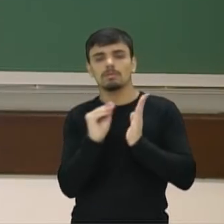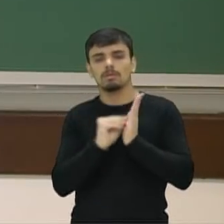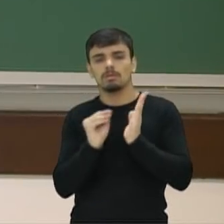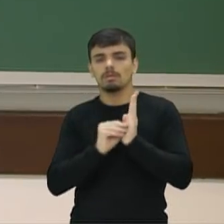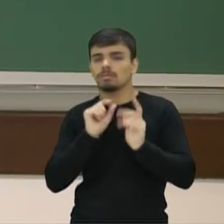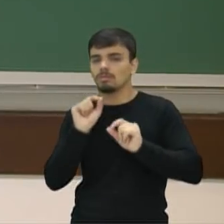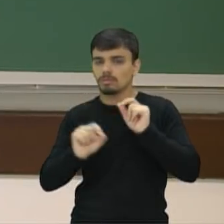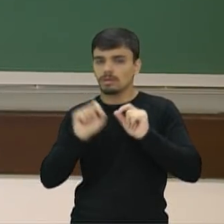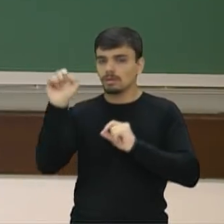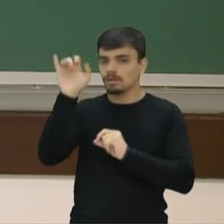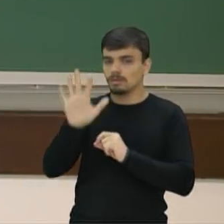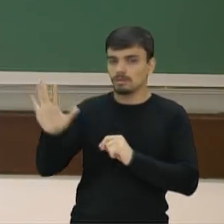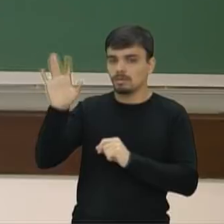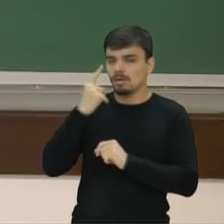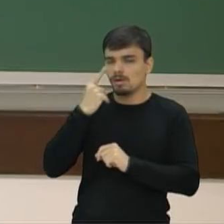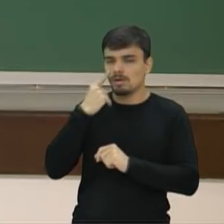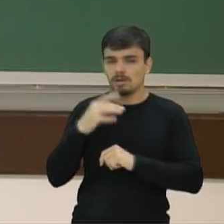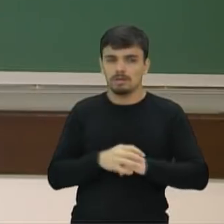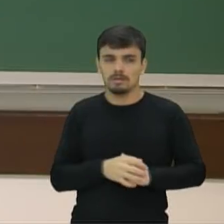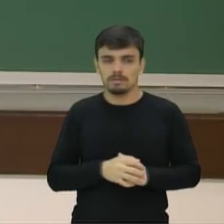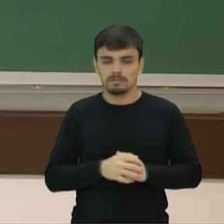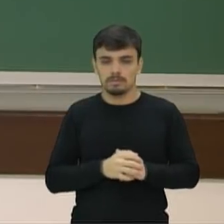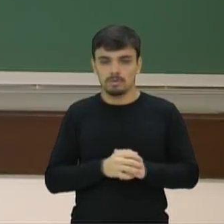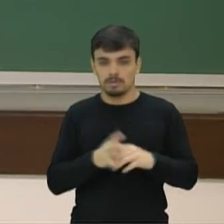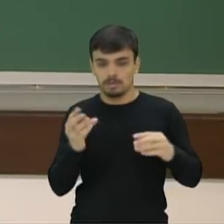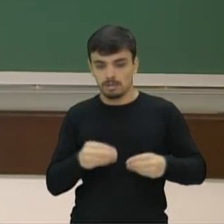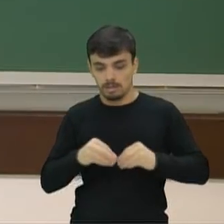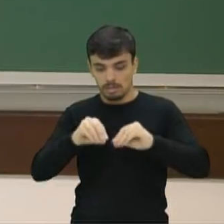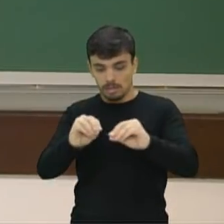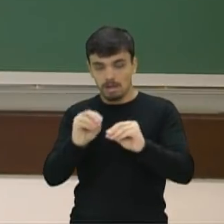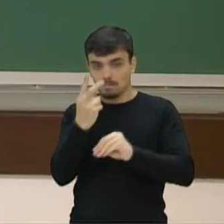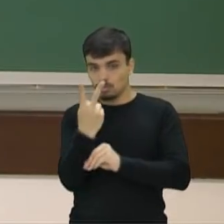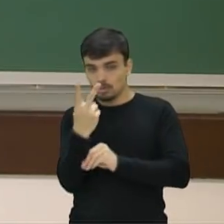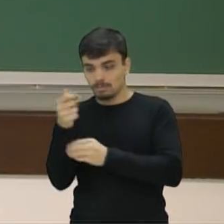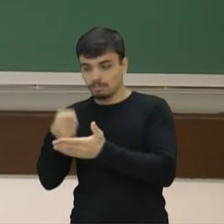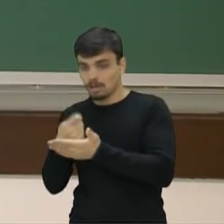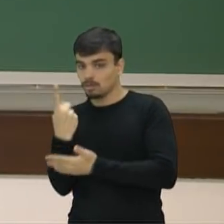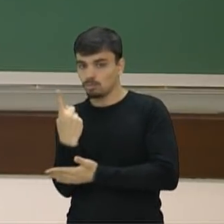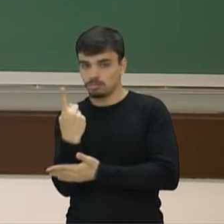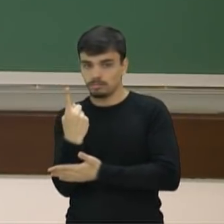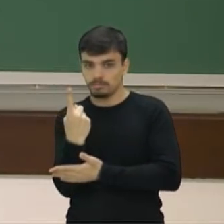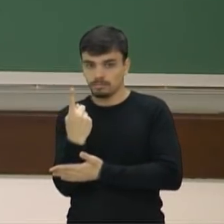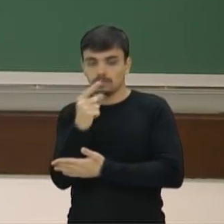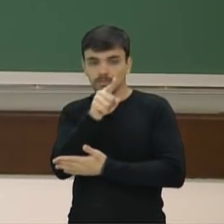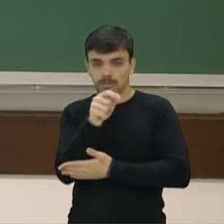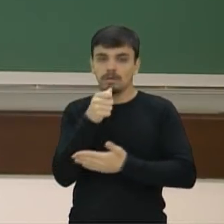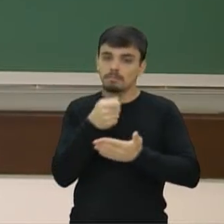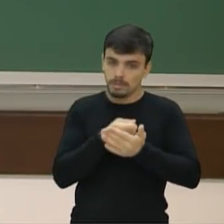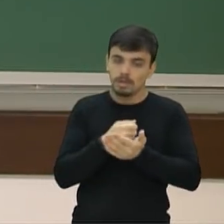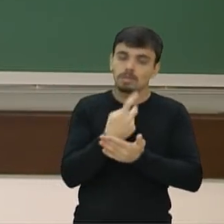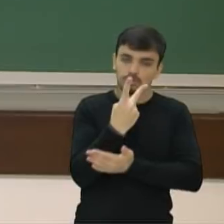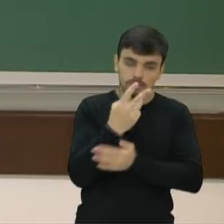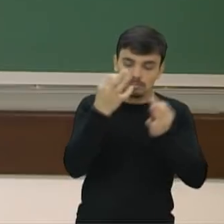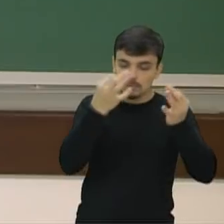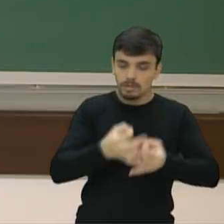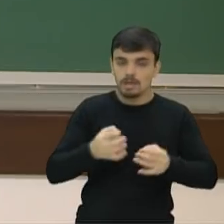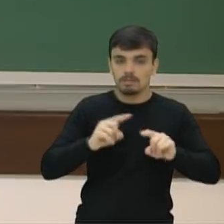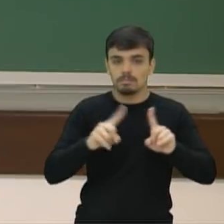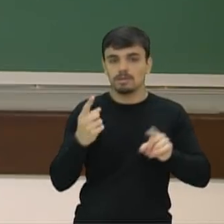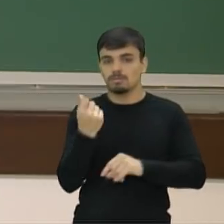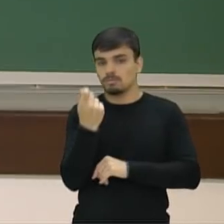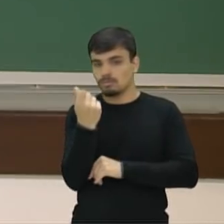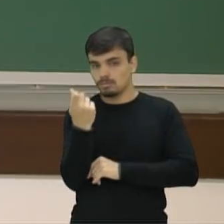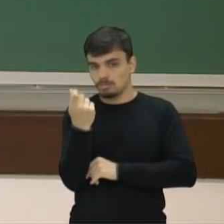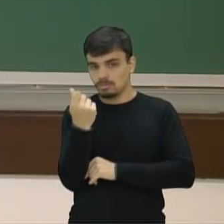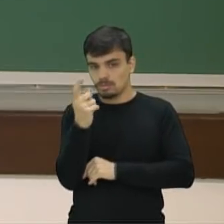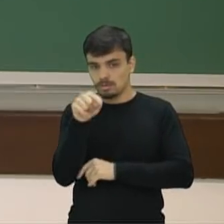a imagem do leve 2 e pague 1, você não está pagando 1, você vai estar pagando por 2. O preço desses